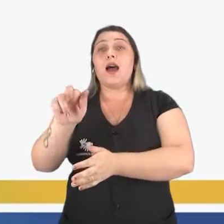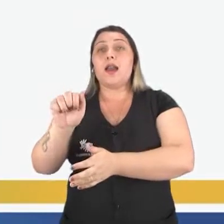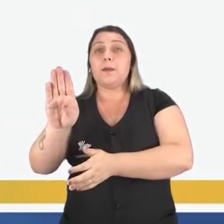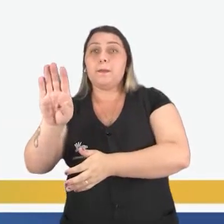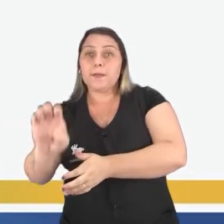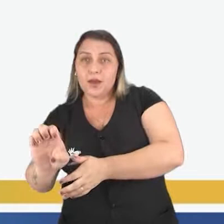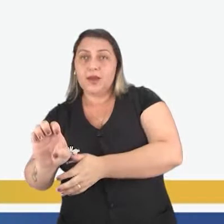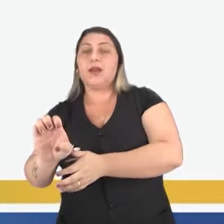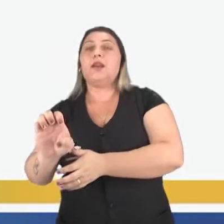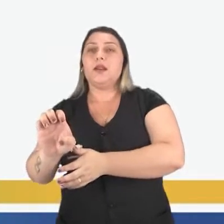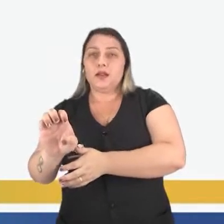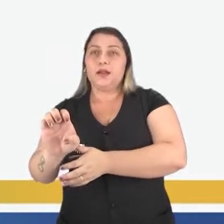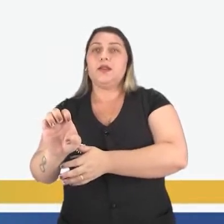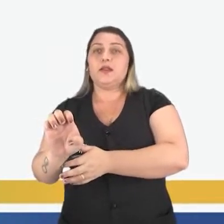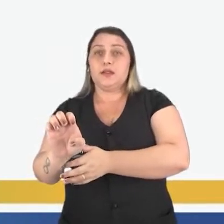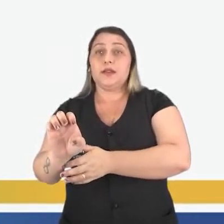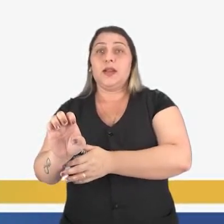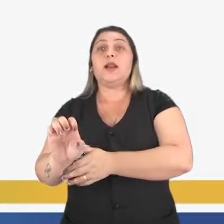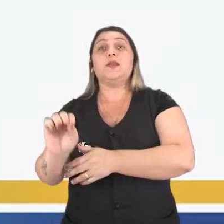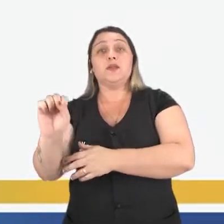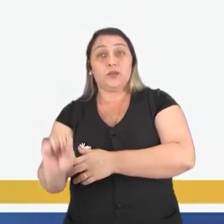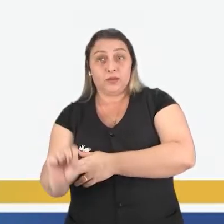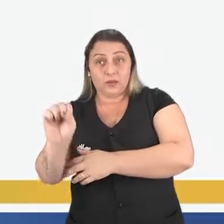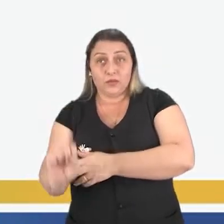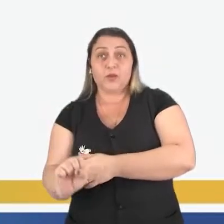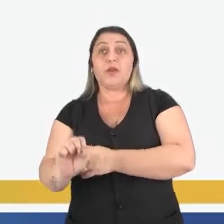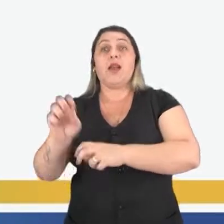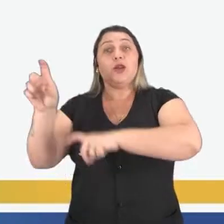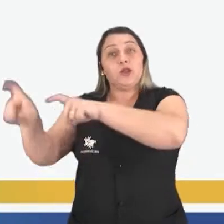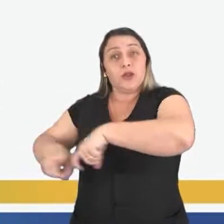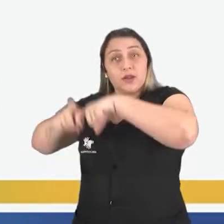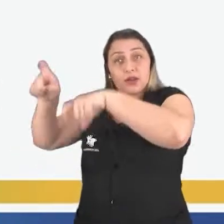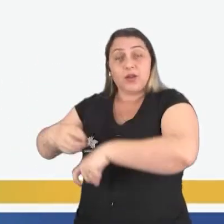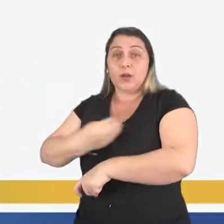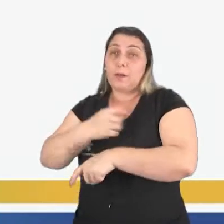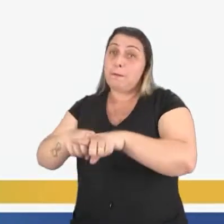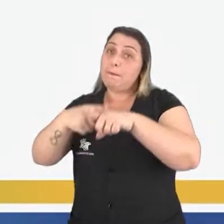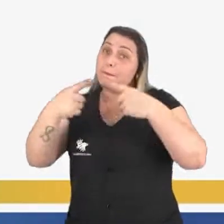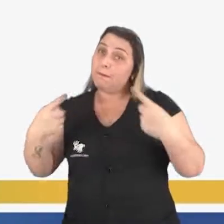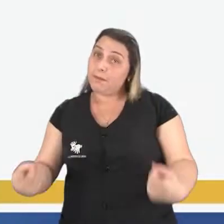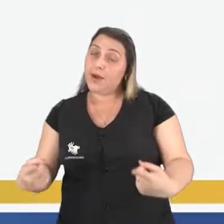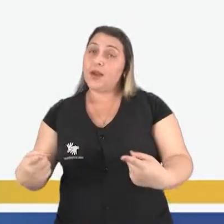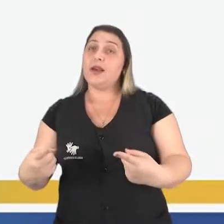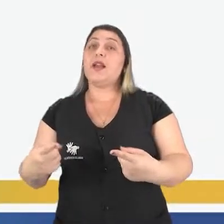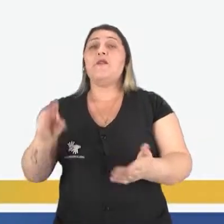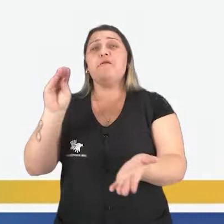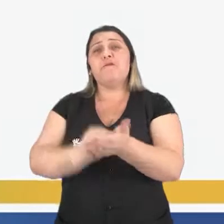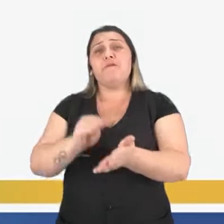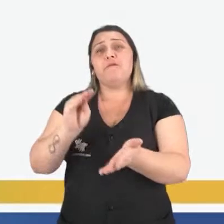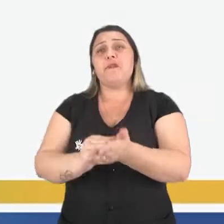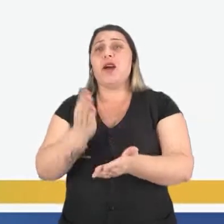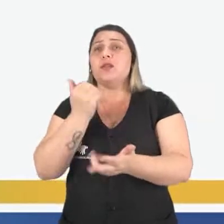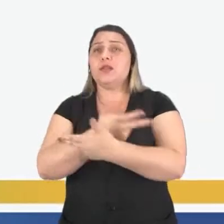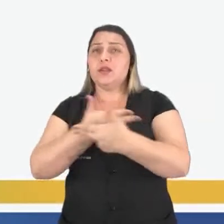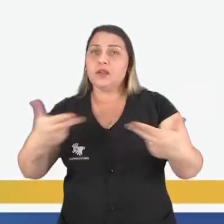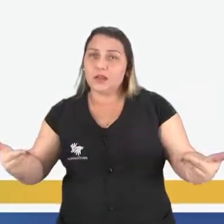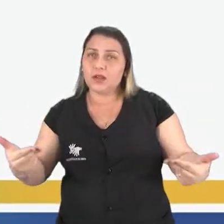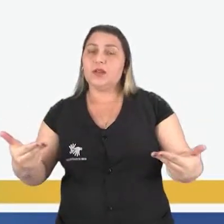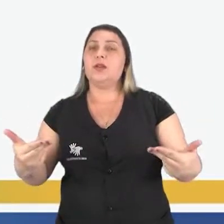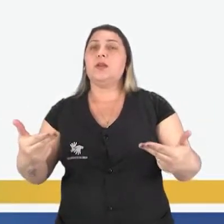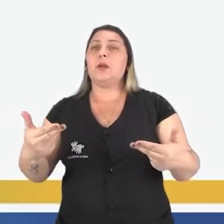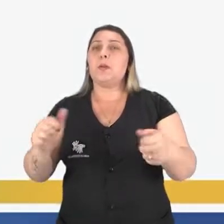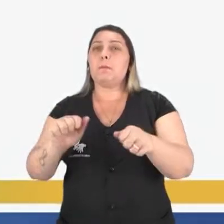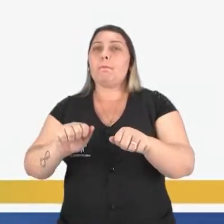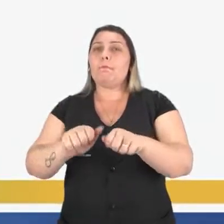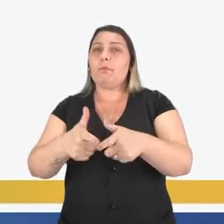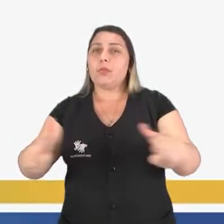A África subsaariana, há predominância de agricultura, porém, há falta de alimentos, seca